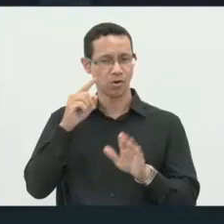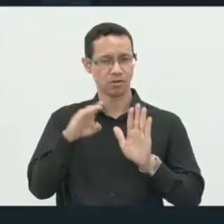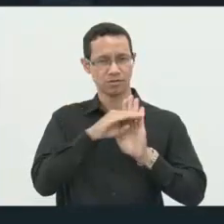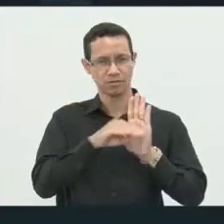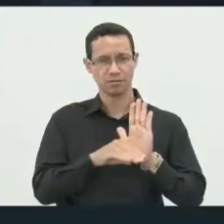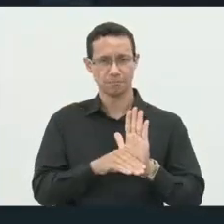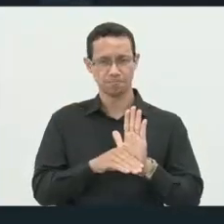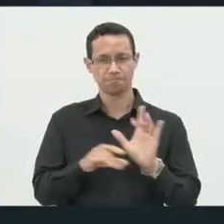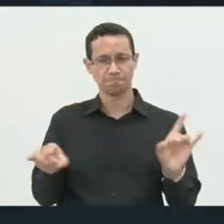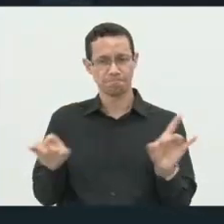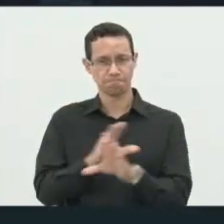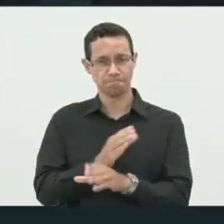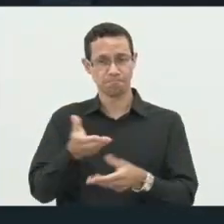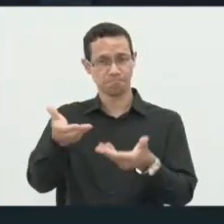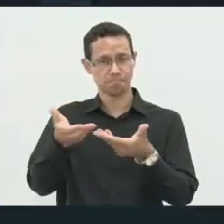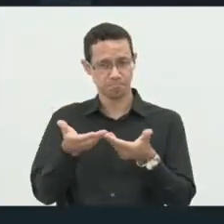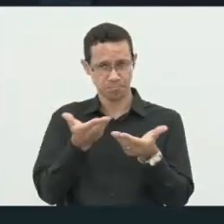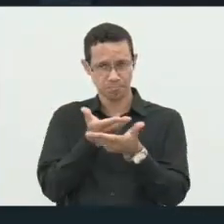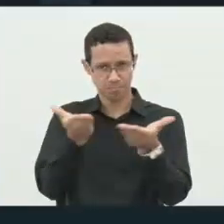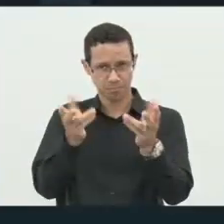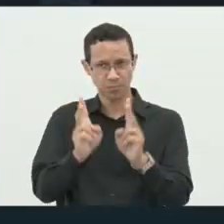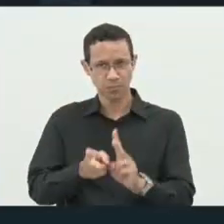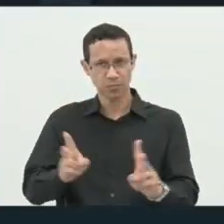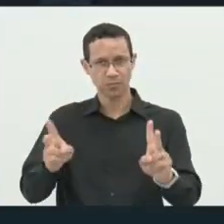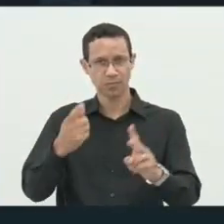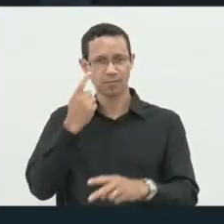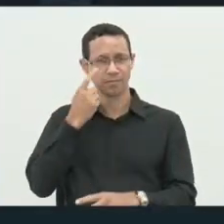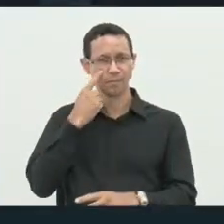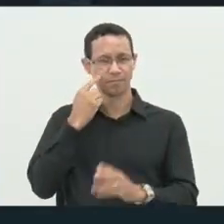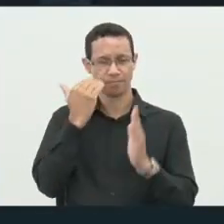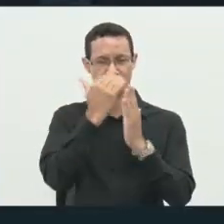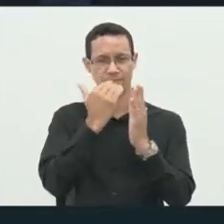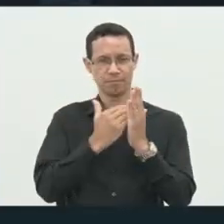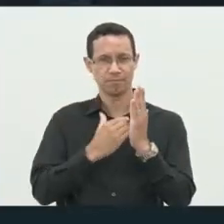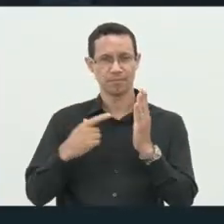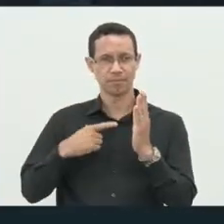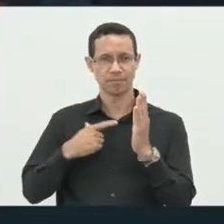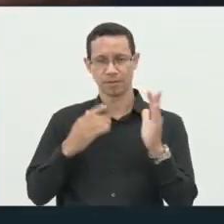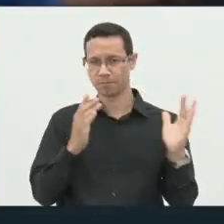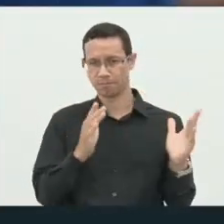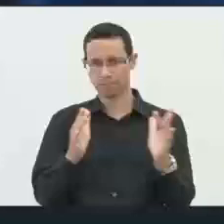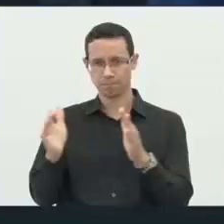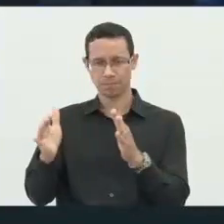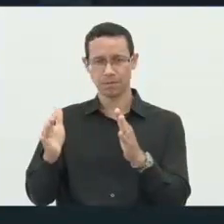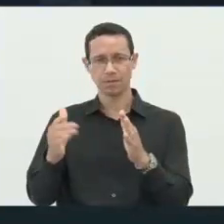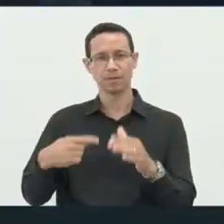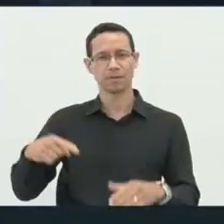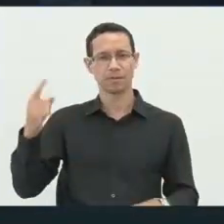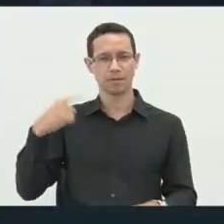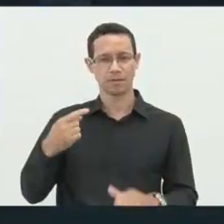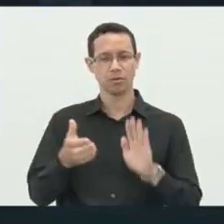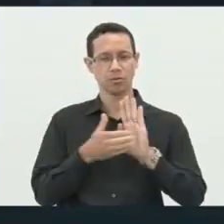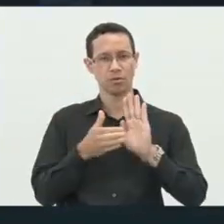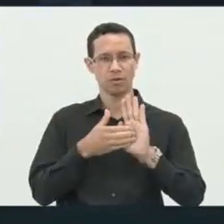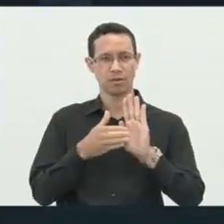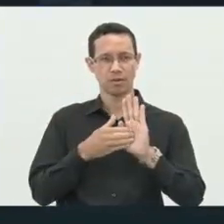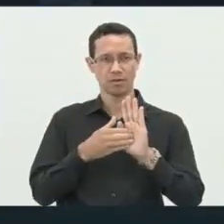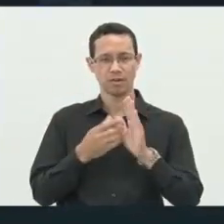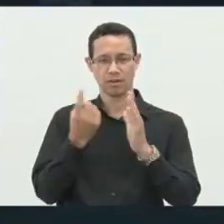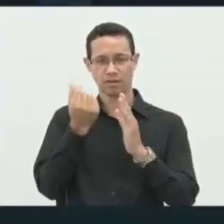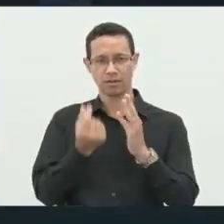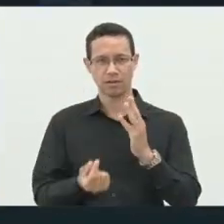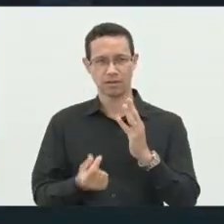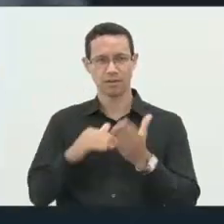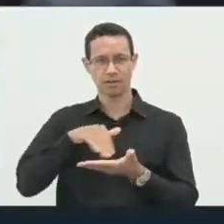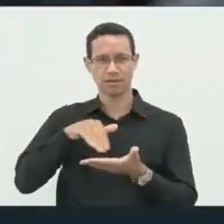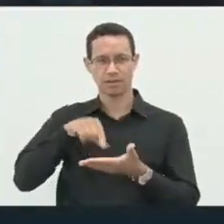encerrada a sessão mas eu Convido você a continuar acompanhando o nosso programação nós temos a reprise da audiência pública de prestação de contas da fazenda da Secretaria da